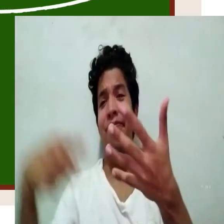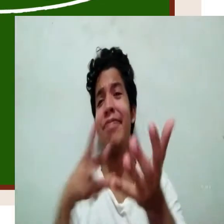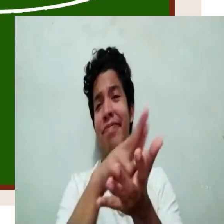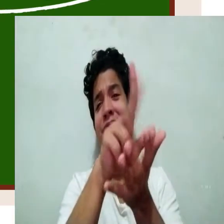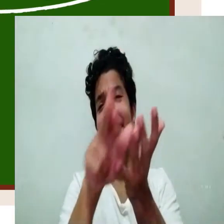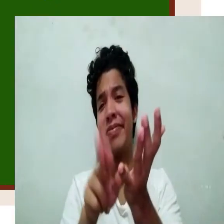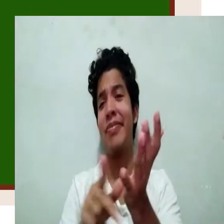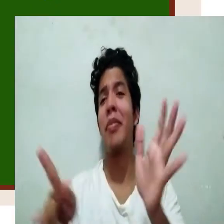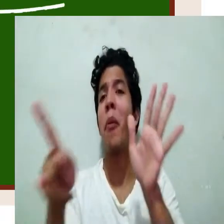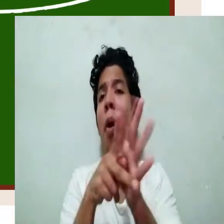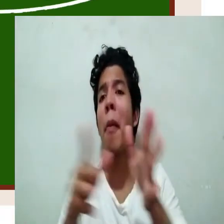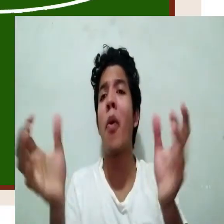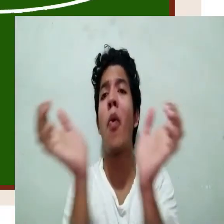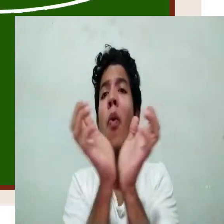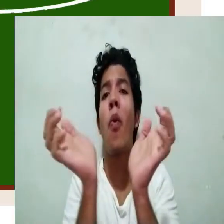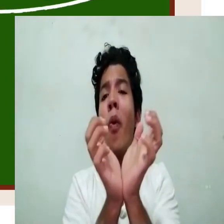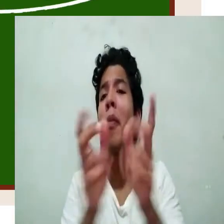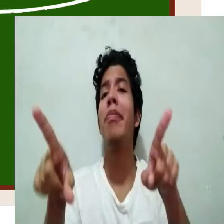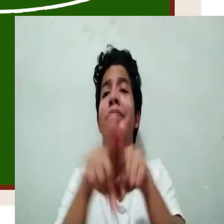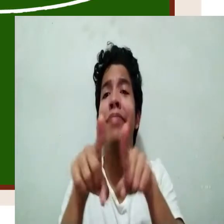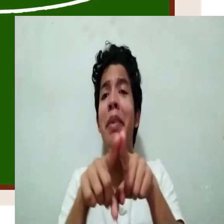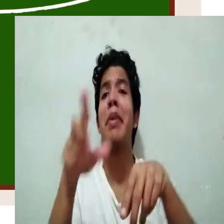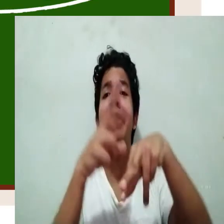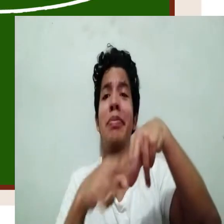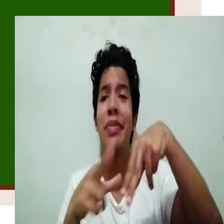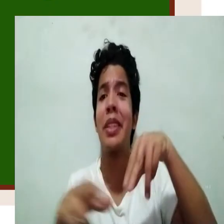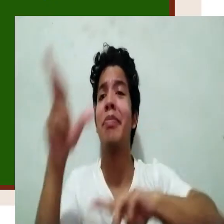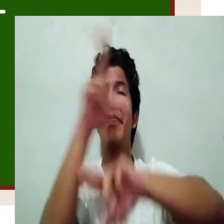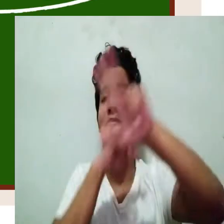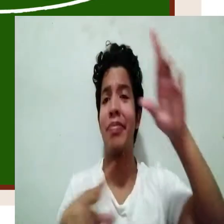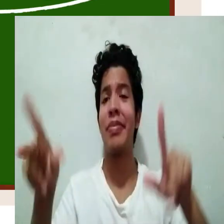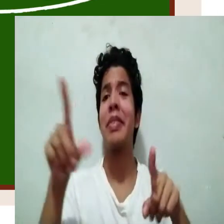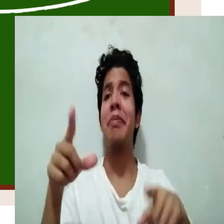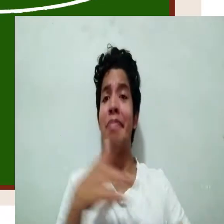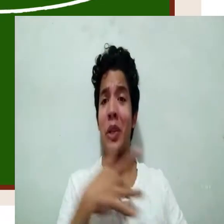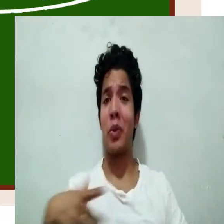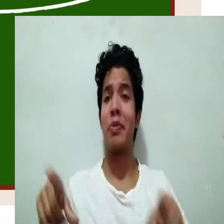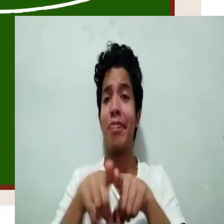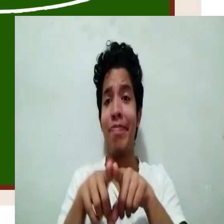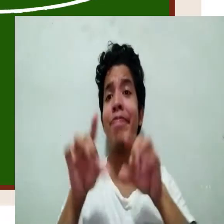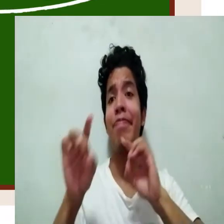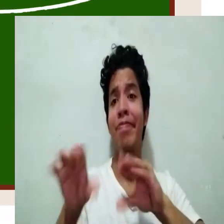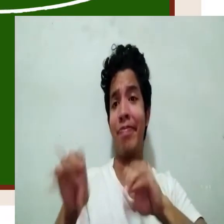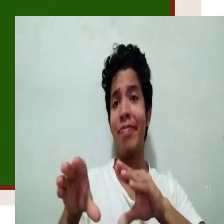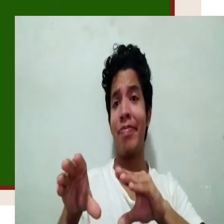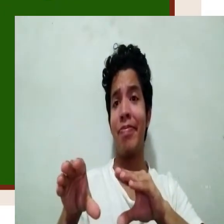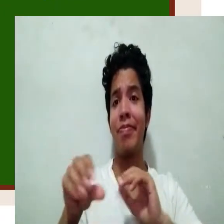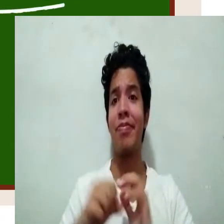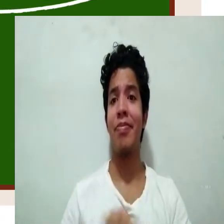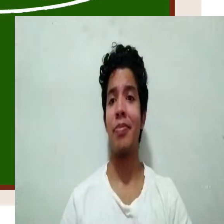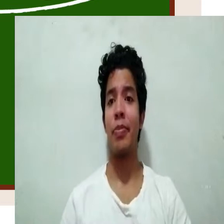uma pluralidade criada de acordo com as categorias de raça, gênero, saúde e educação.